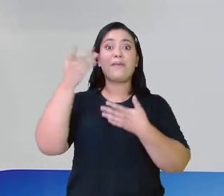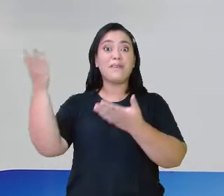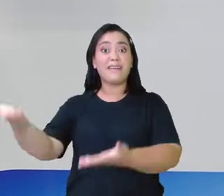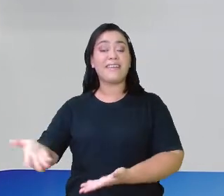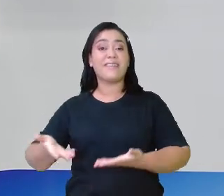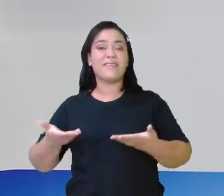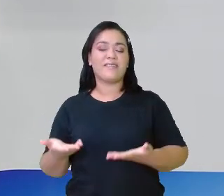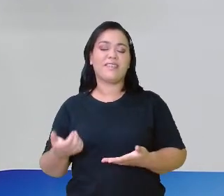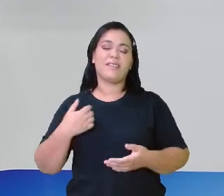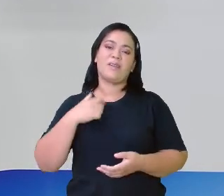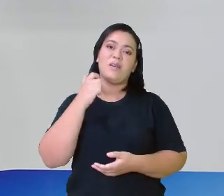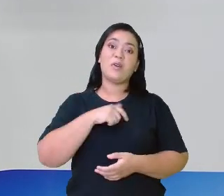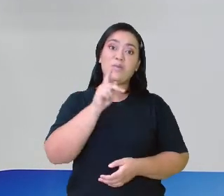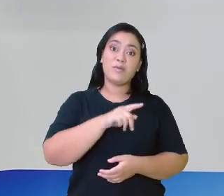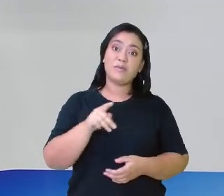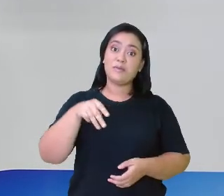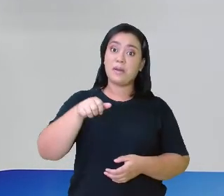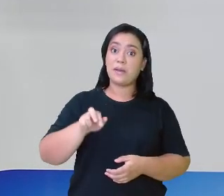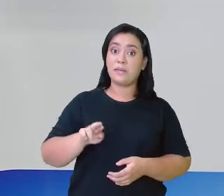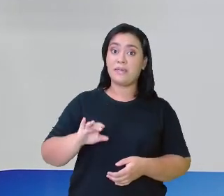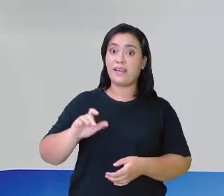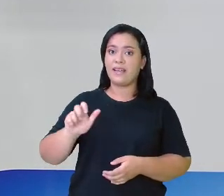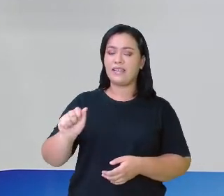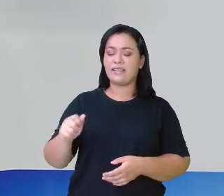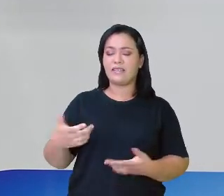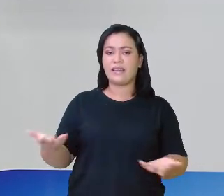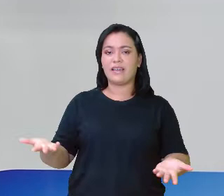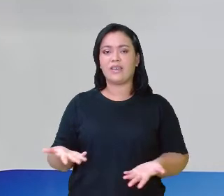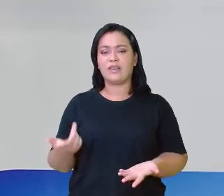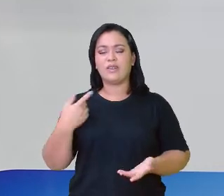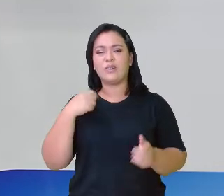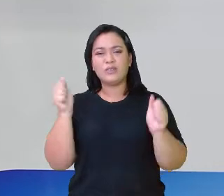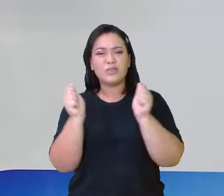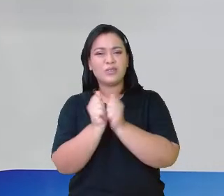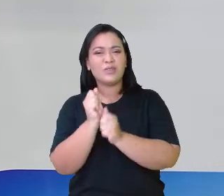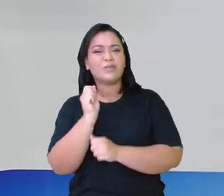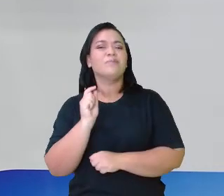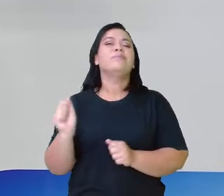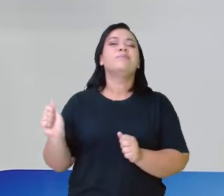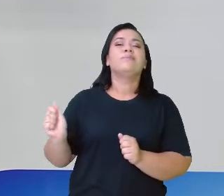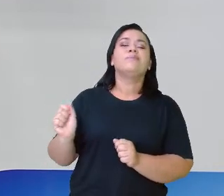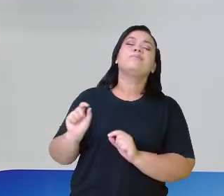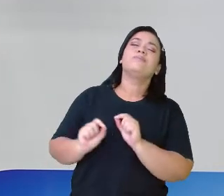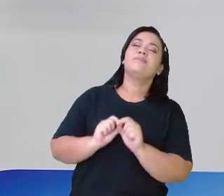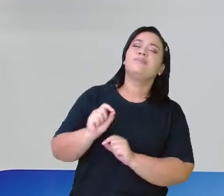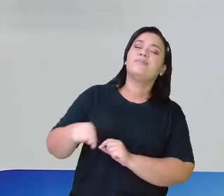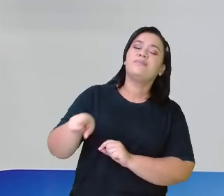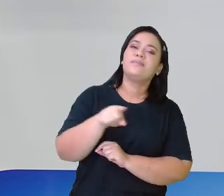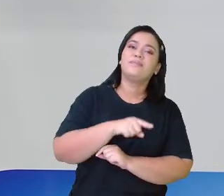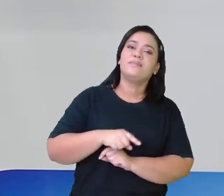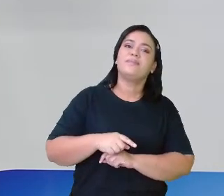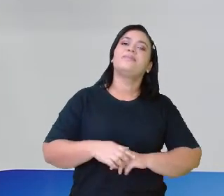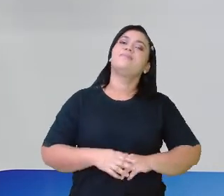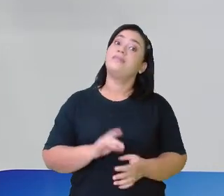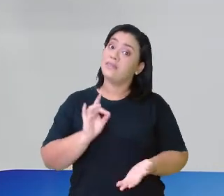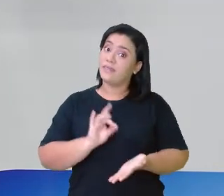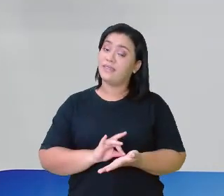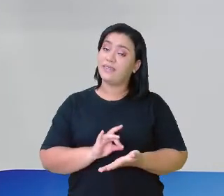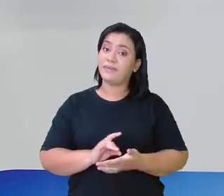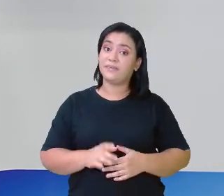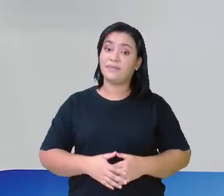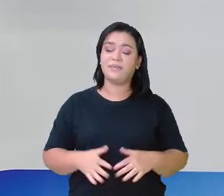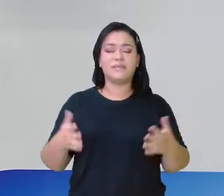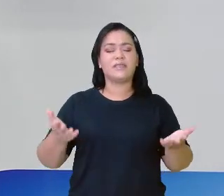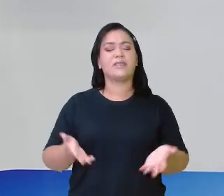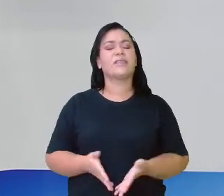Muito bem-vindos. Eu sou a professora Márcia Cristina e vou ficar aqui, como sempre, como é, juntinho com vocês, não é verdade? Então, gente,